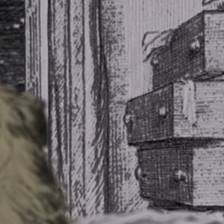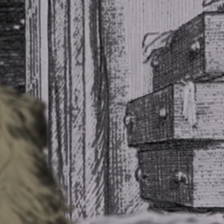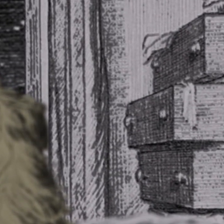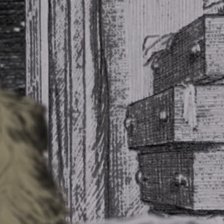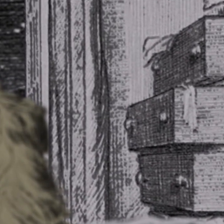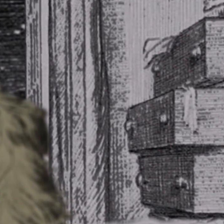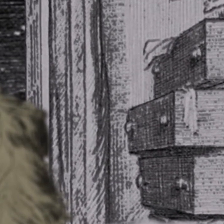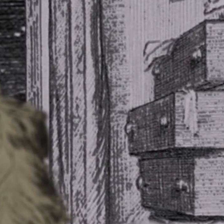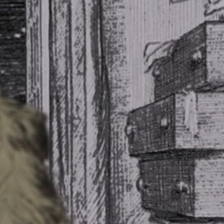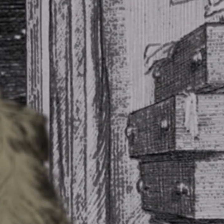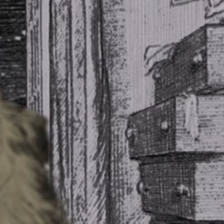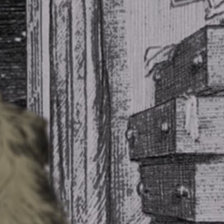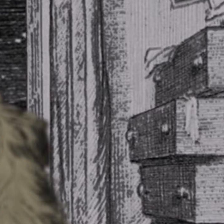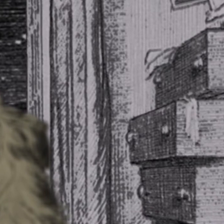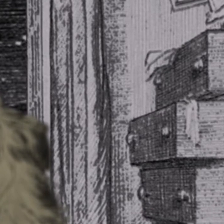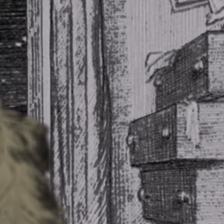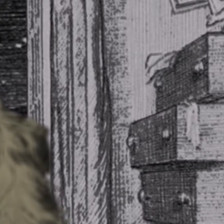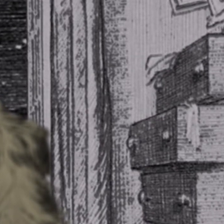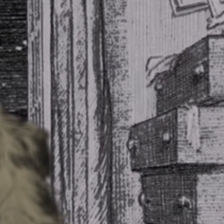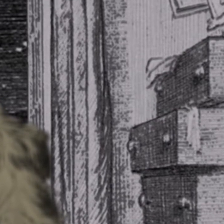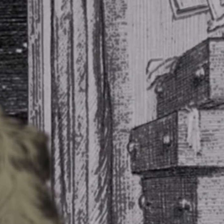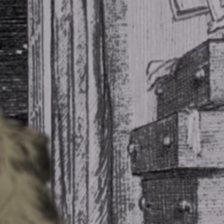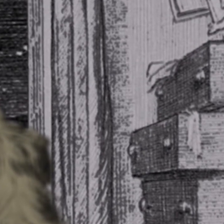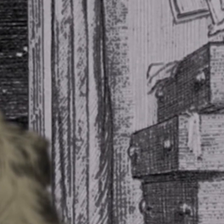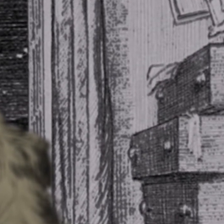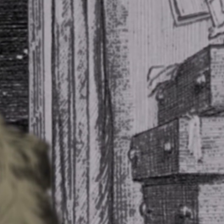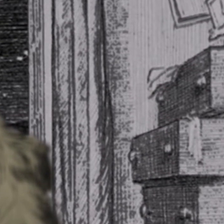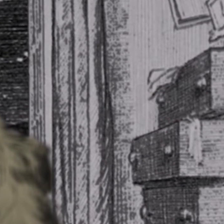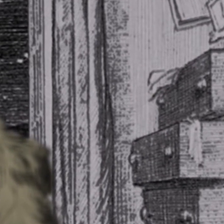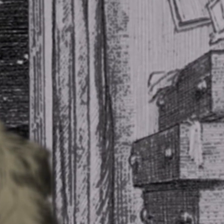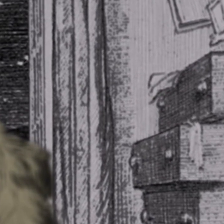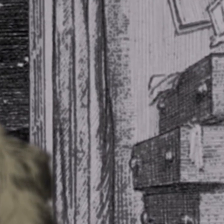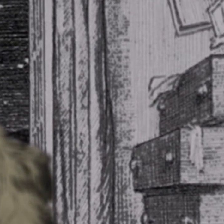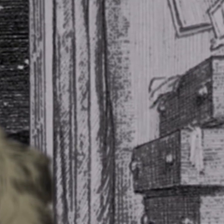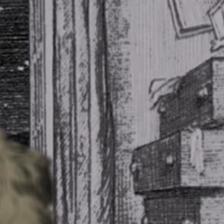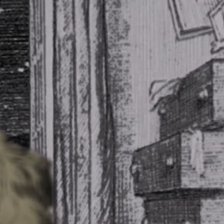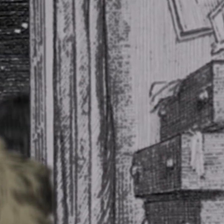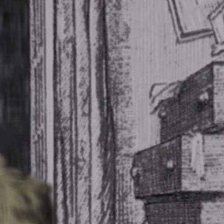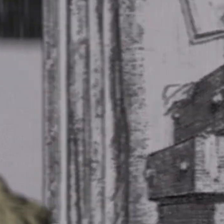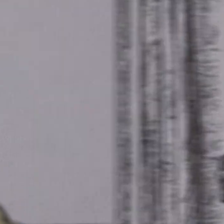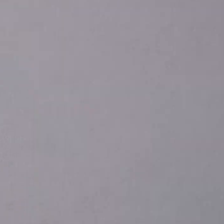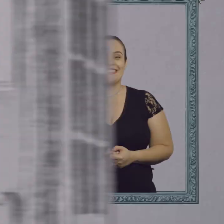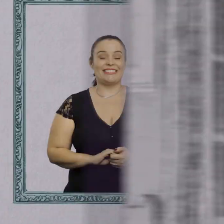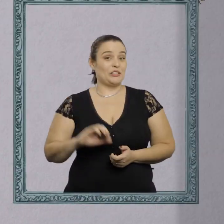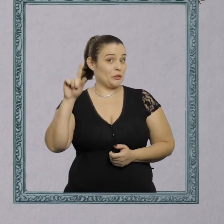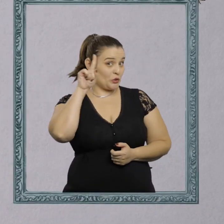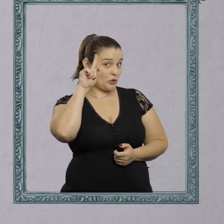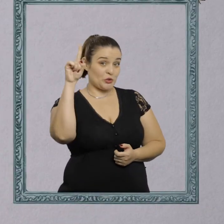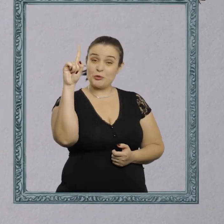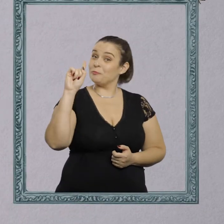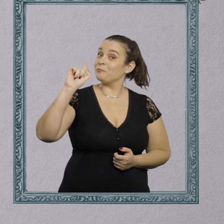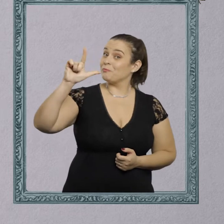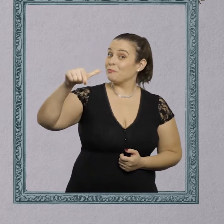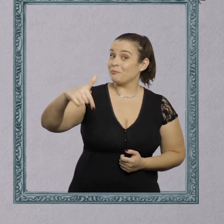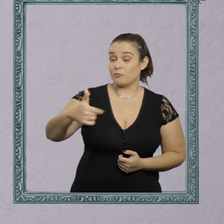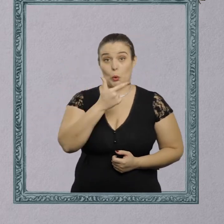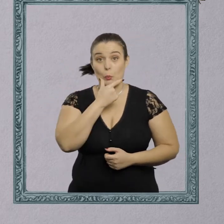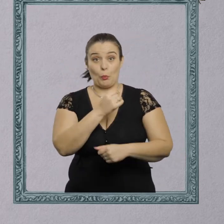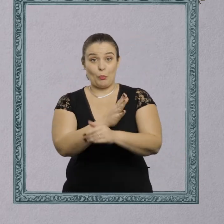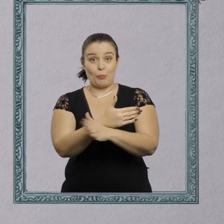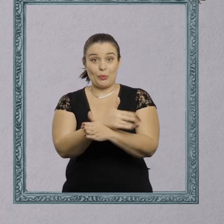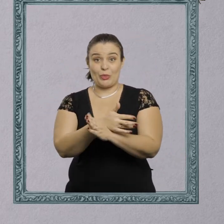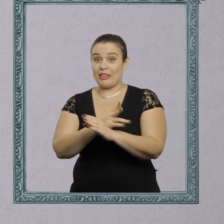chorar. Naná uiva para a janela aberta. Lá fora, a noite está estrelada. Na manhã